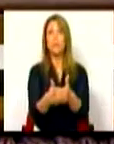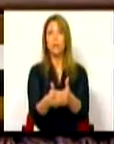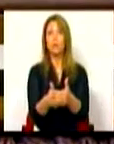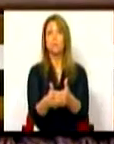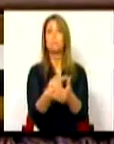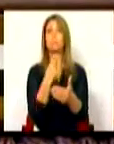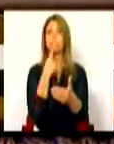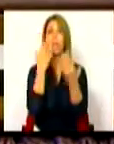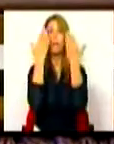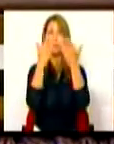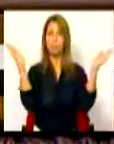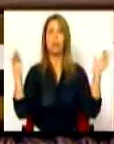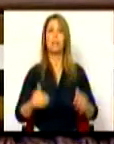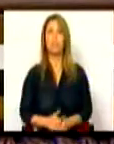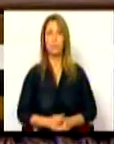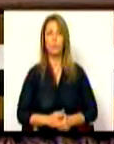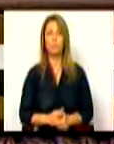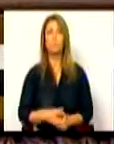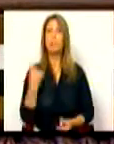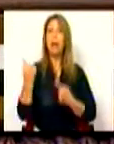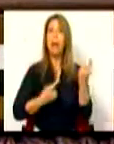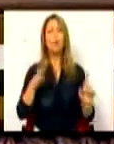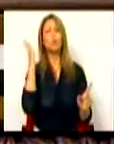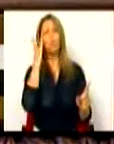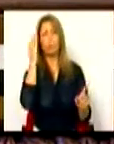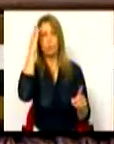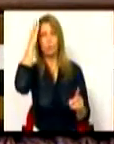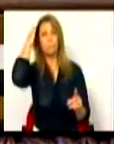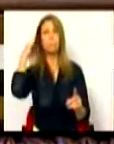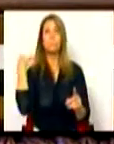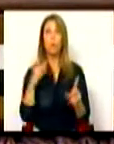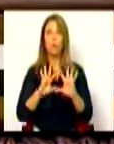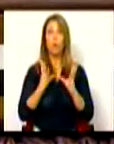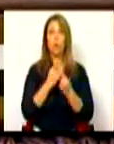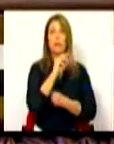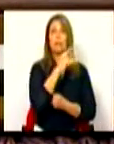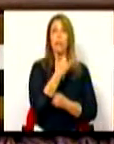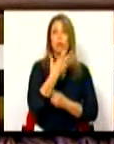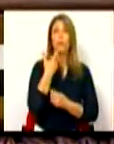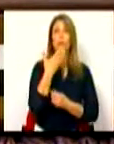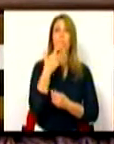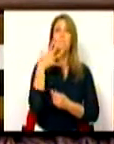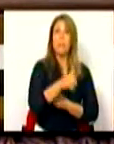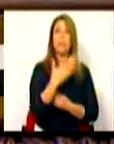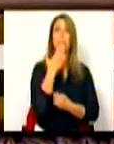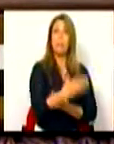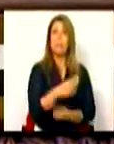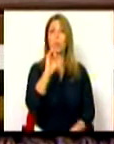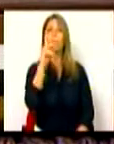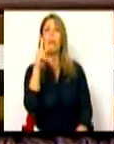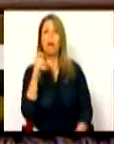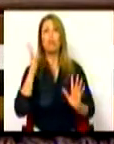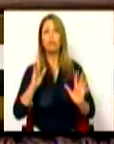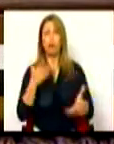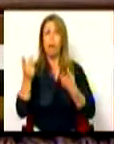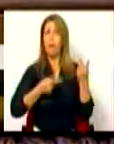amplamente democrático. Alguns números. Dos 32 mil requerimentos, as CAB já analisaram